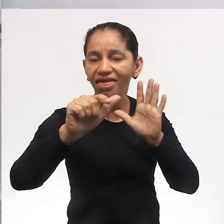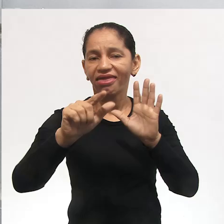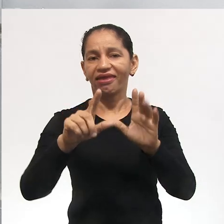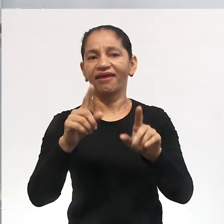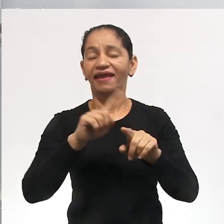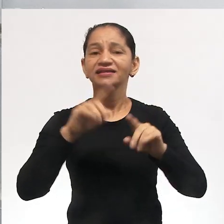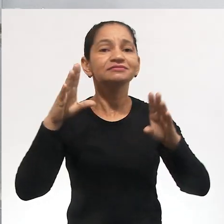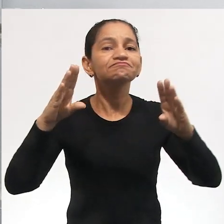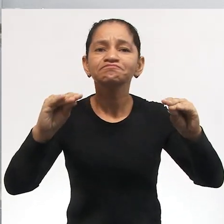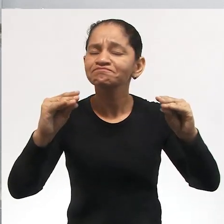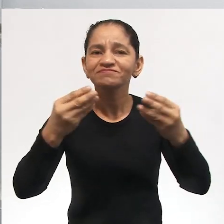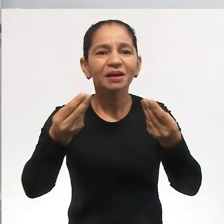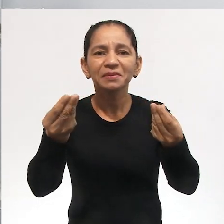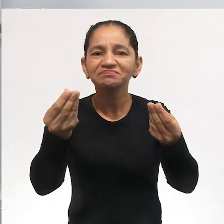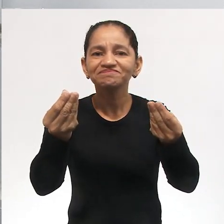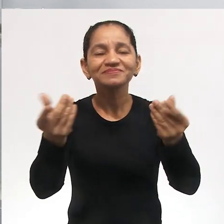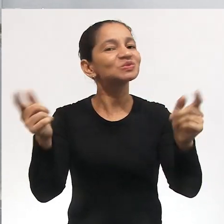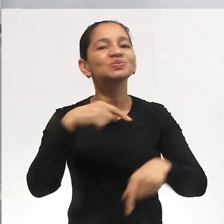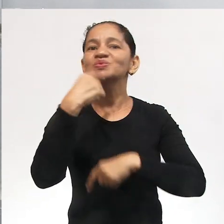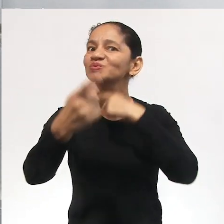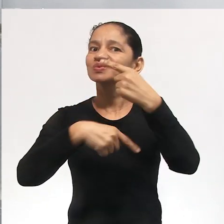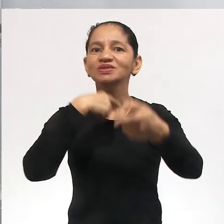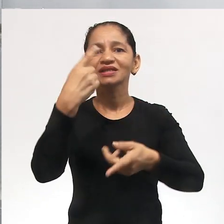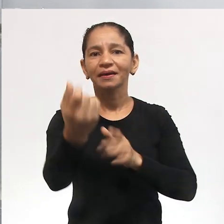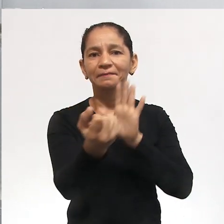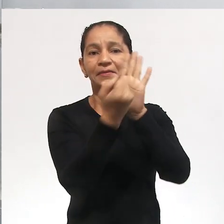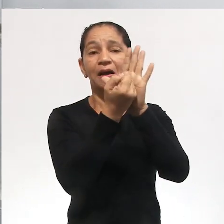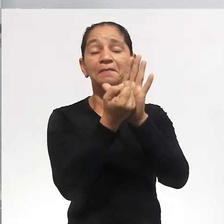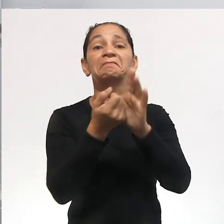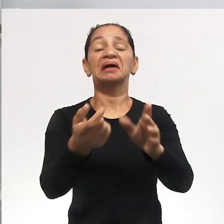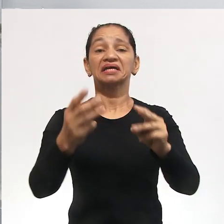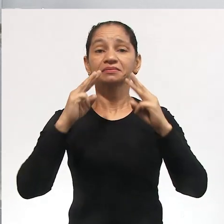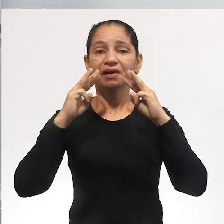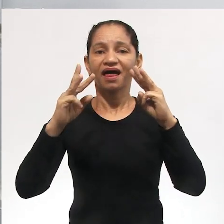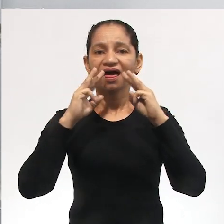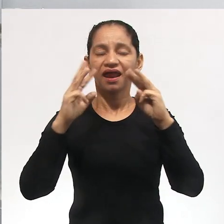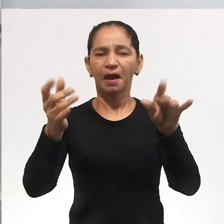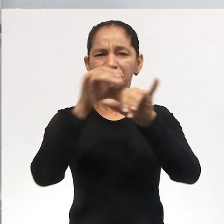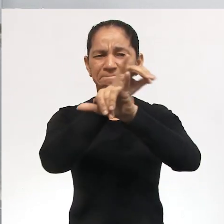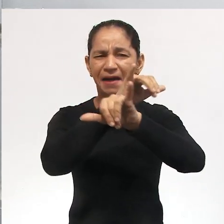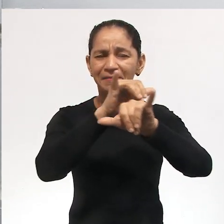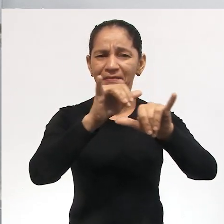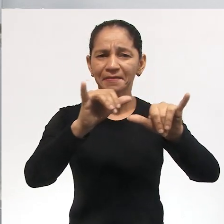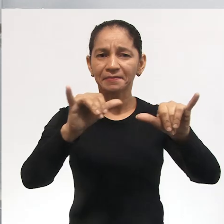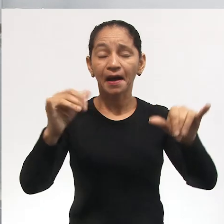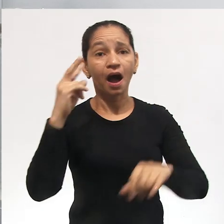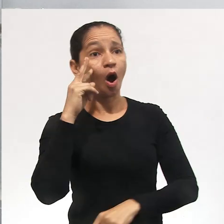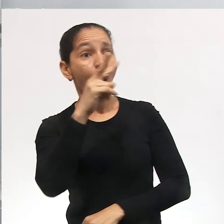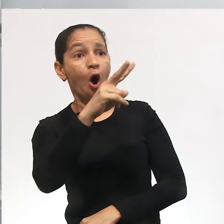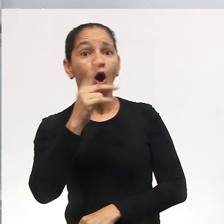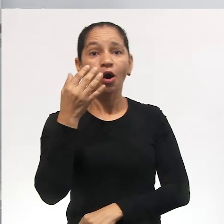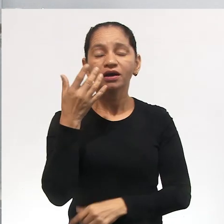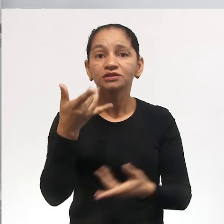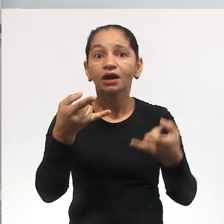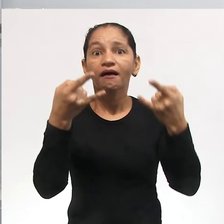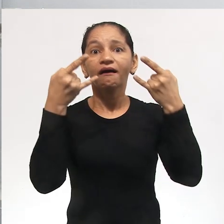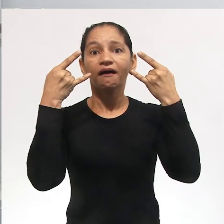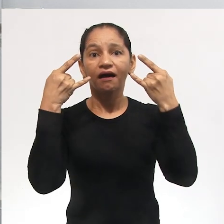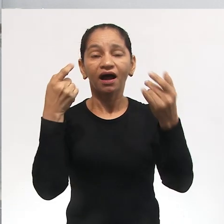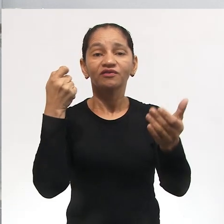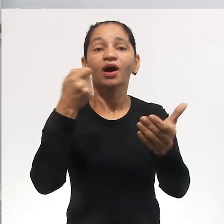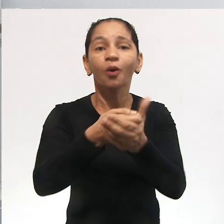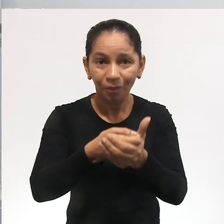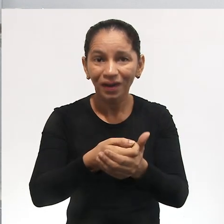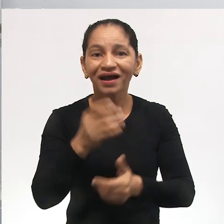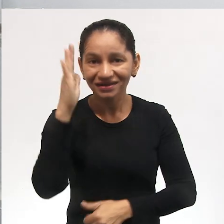como palpar uma marca, mas ela também é classificada como bem, porque quando as pessoas olham esse bem, elas se interessam em utilizar